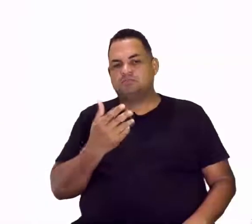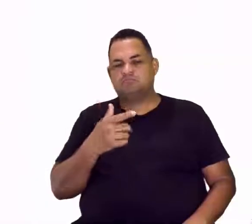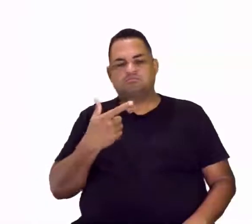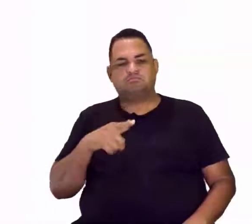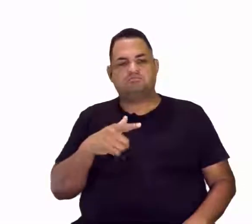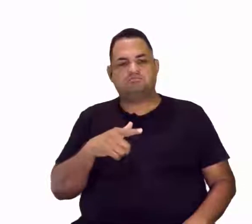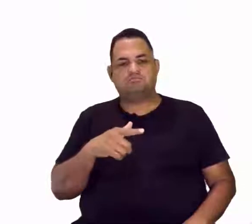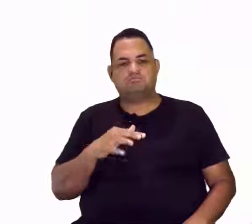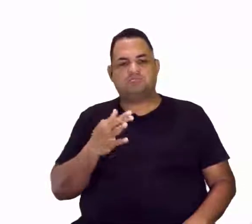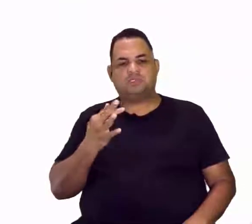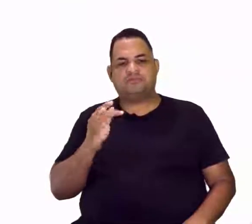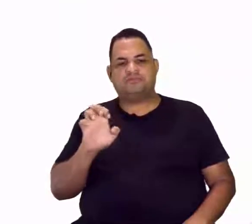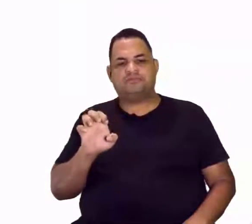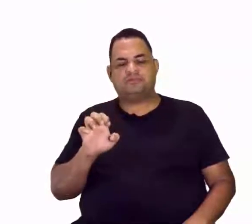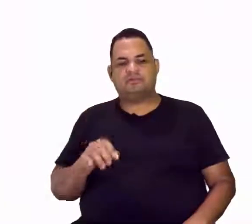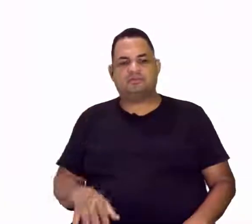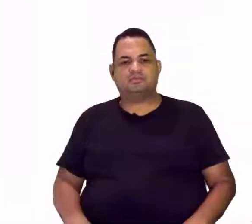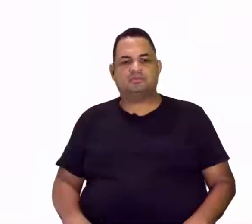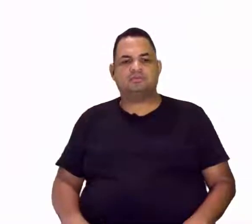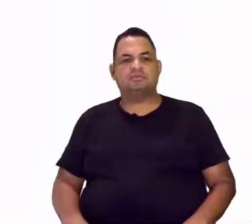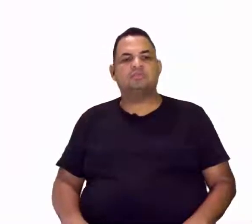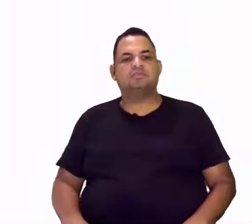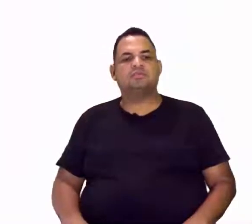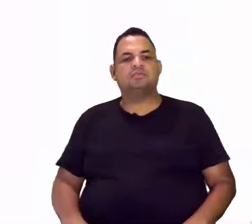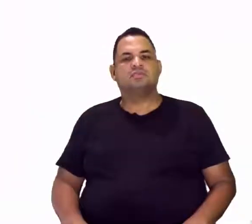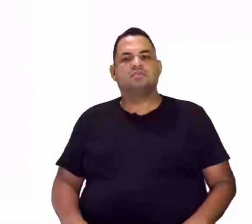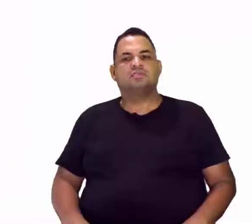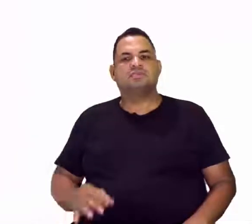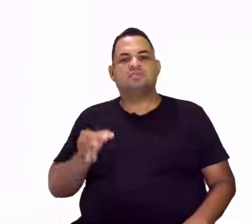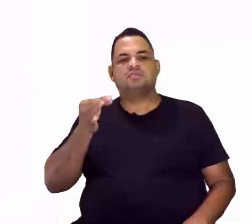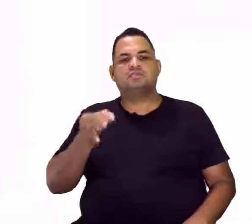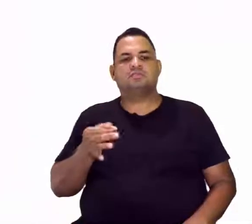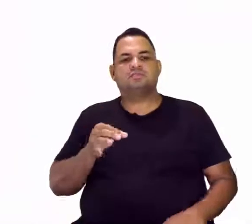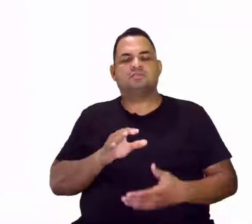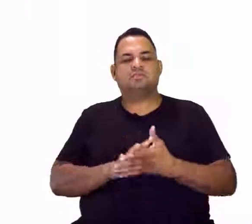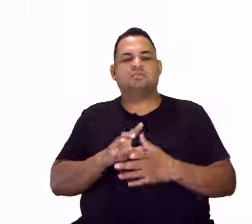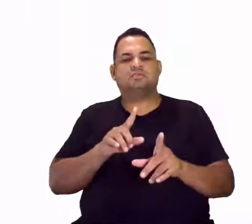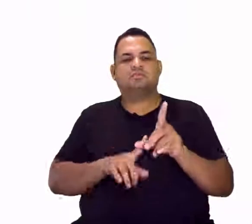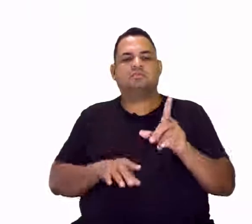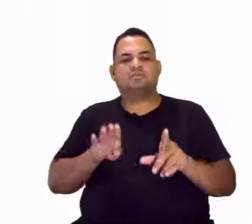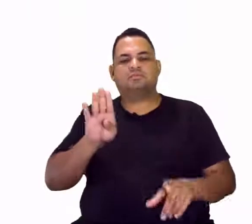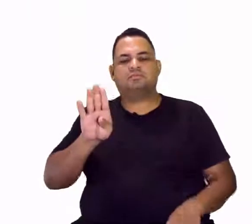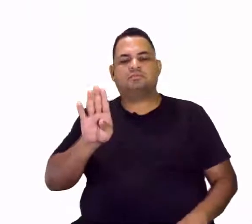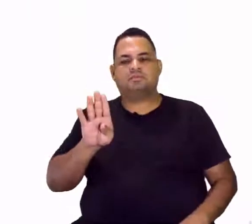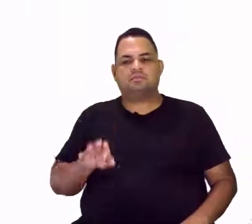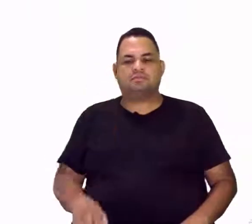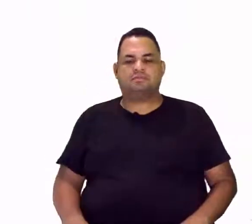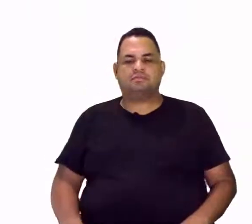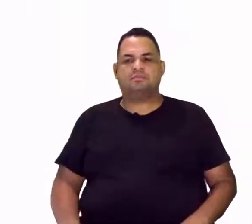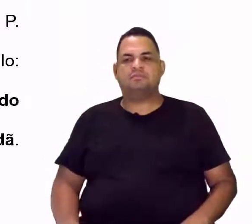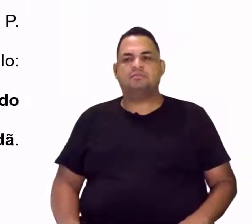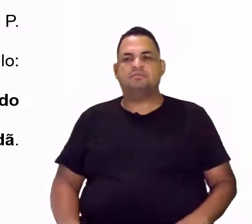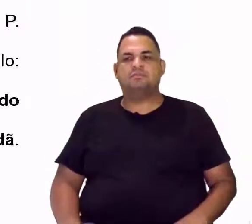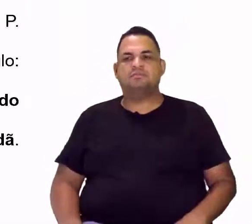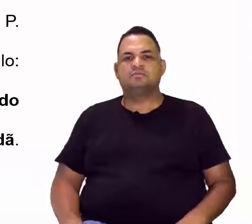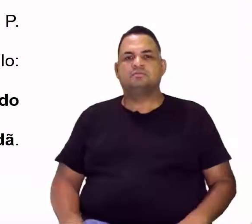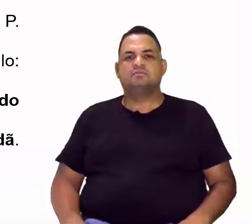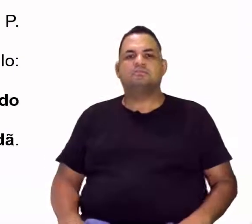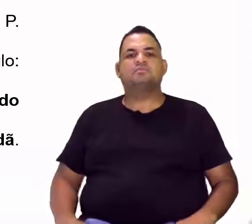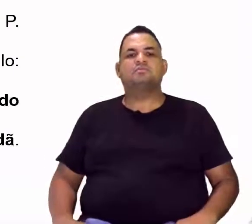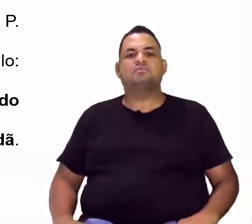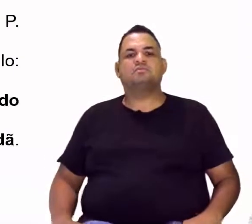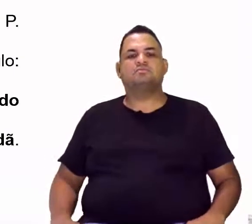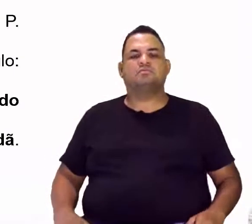vai ter ferro. Nós vamos ter como alternativa correta a alternativa B. E aí a gente